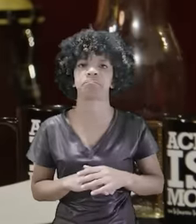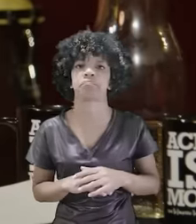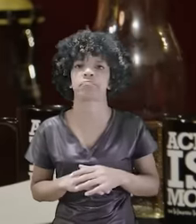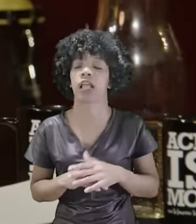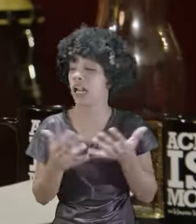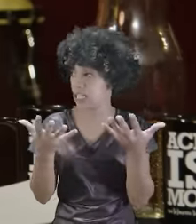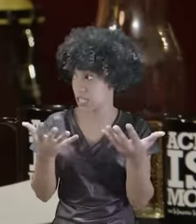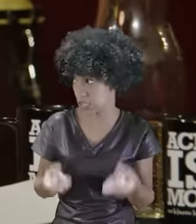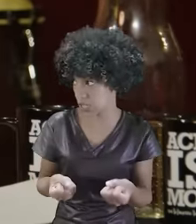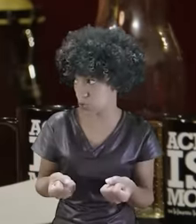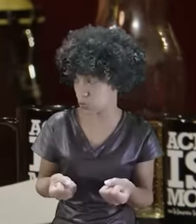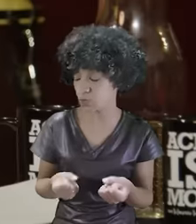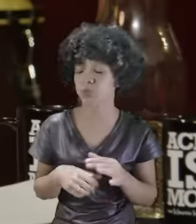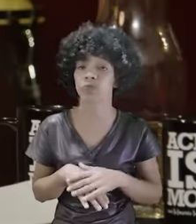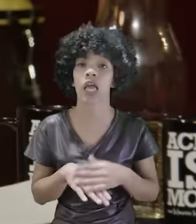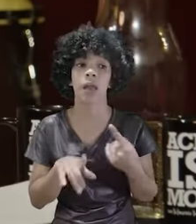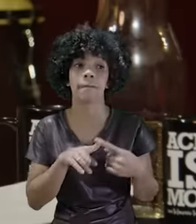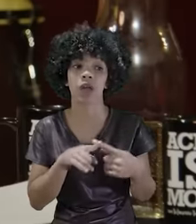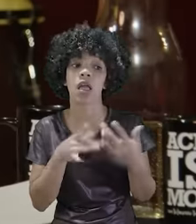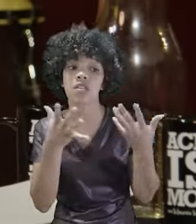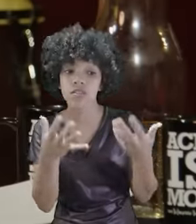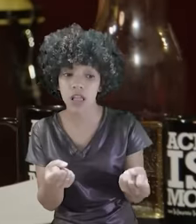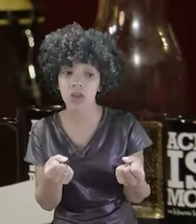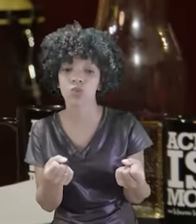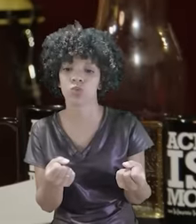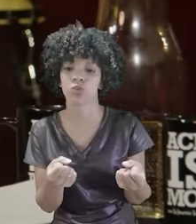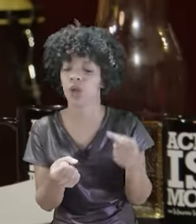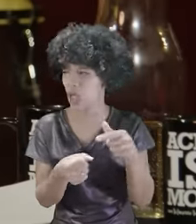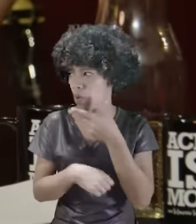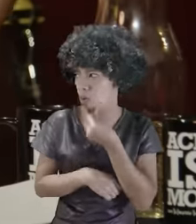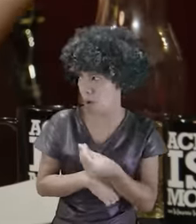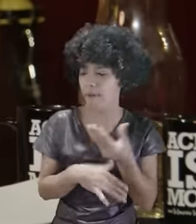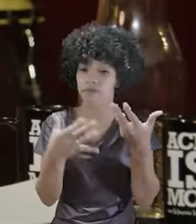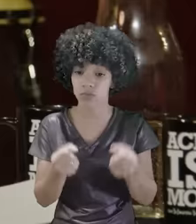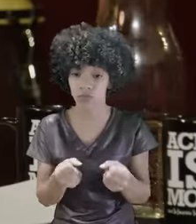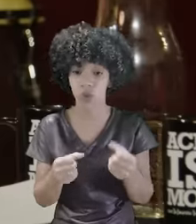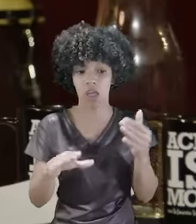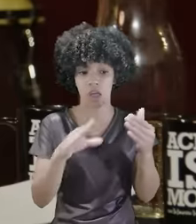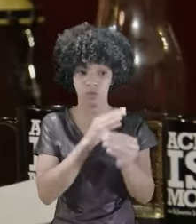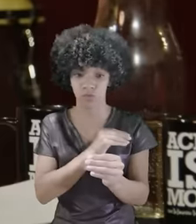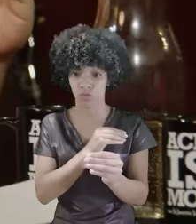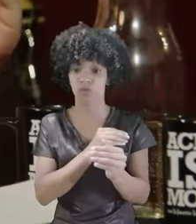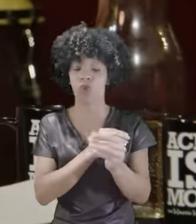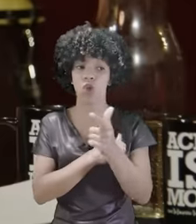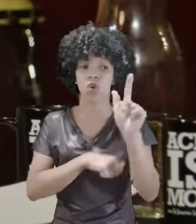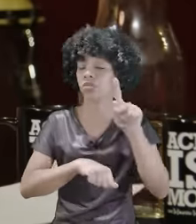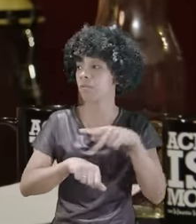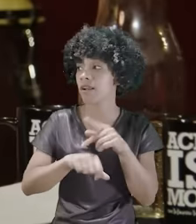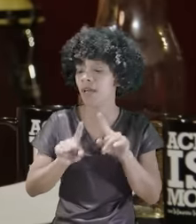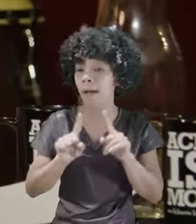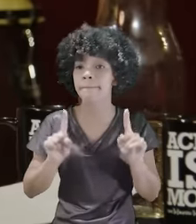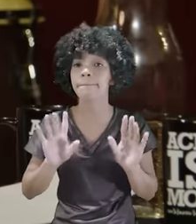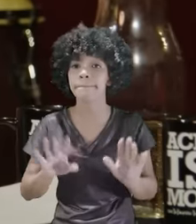eles são a favor ele é ele falou sou eu sou a favor de imigrantes irem para outros países